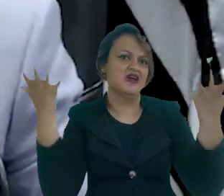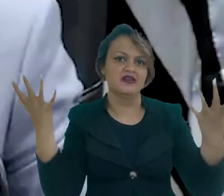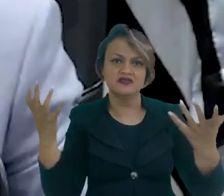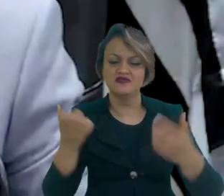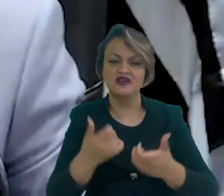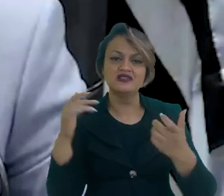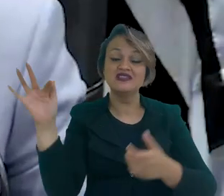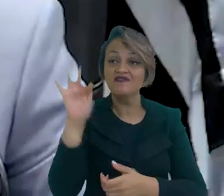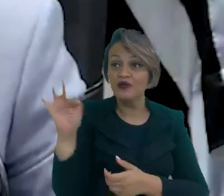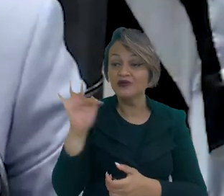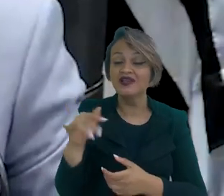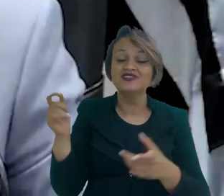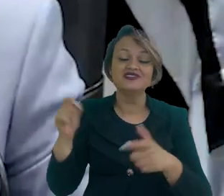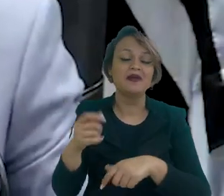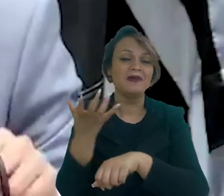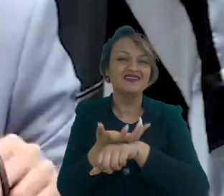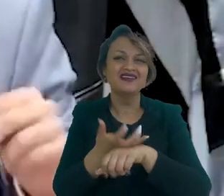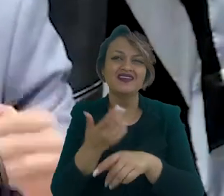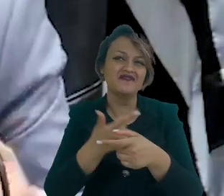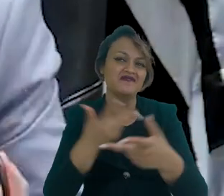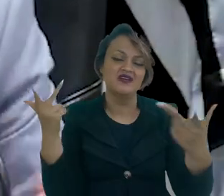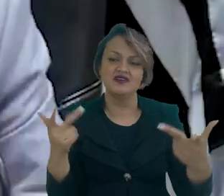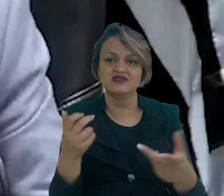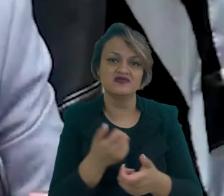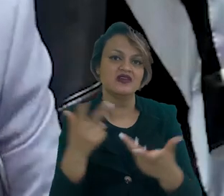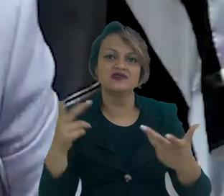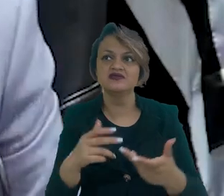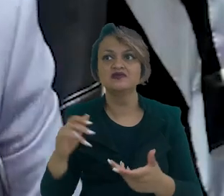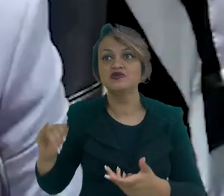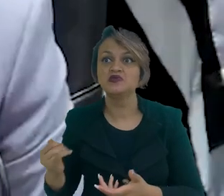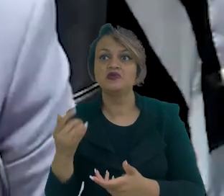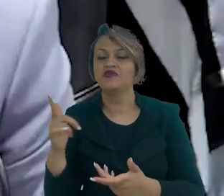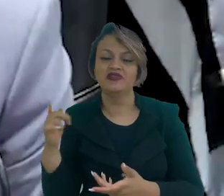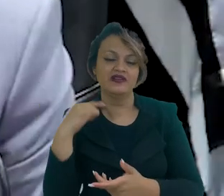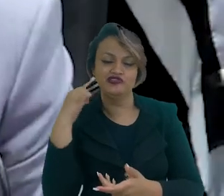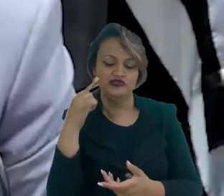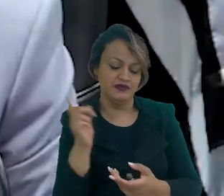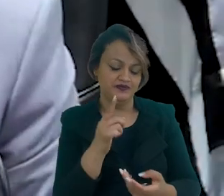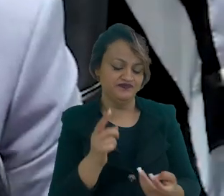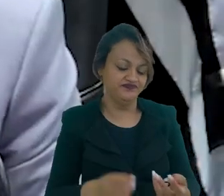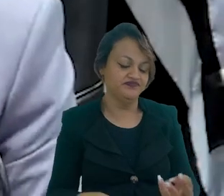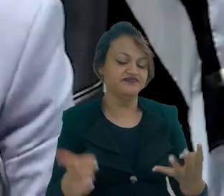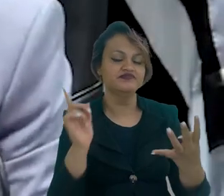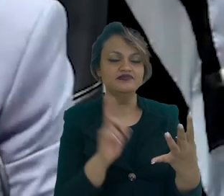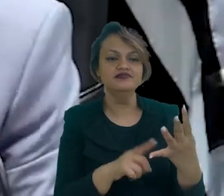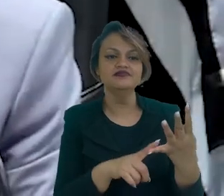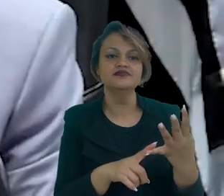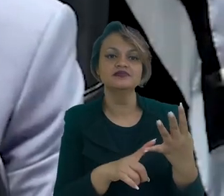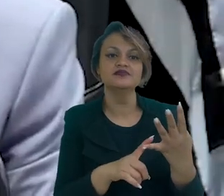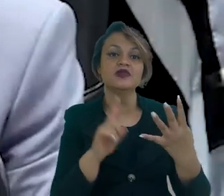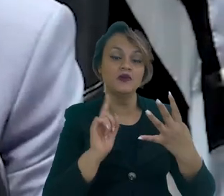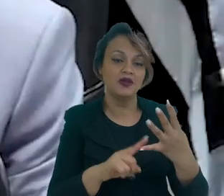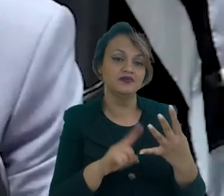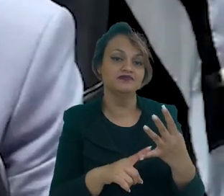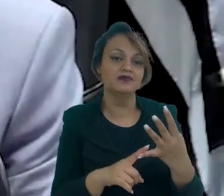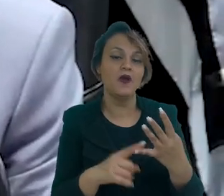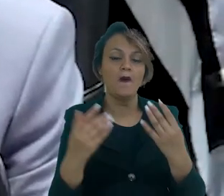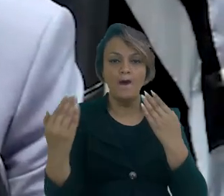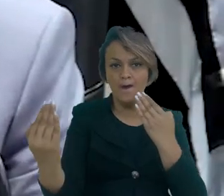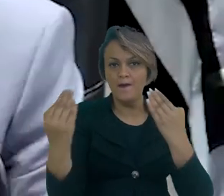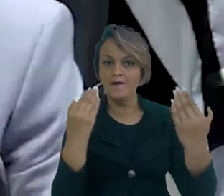de sistema e microssistema existem cadeiras em faculdade que estuda interdisciplinaridade não é realmente o que nós fazemos no